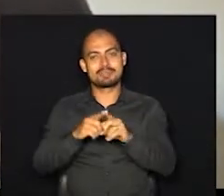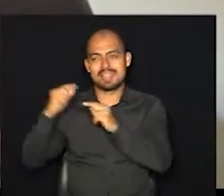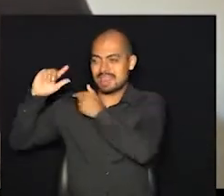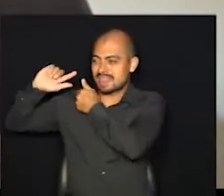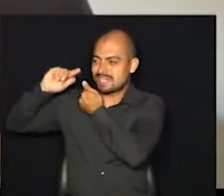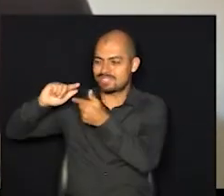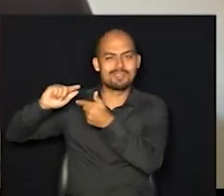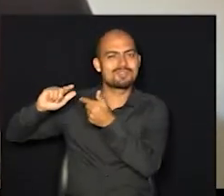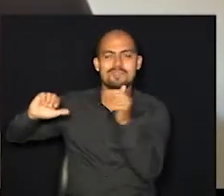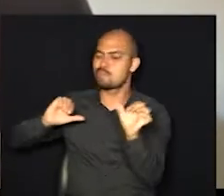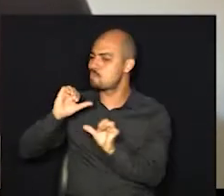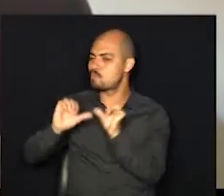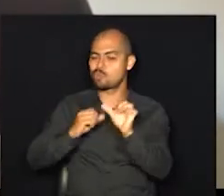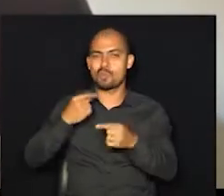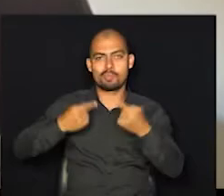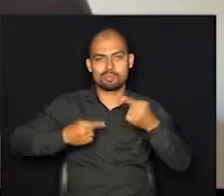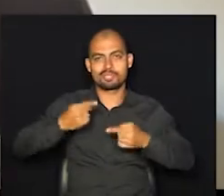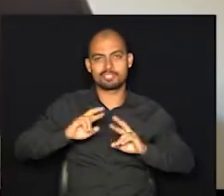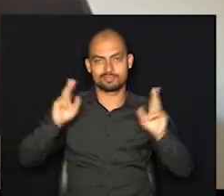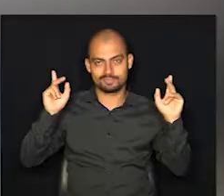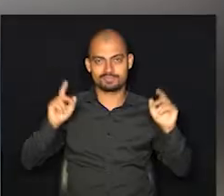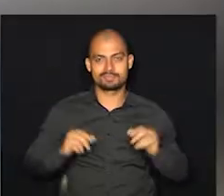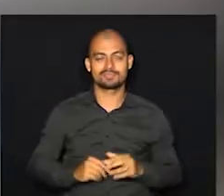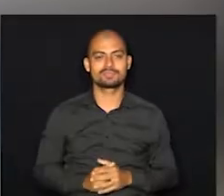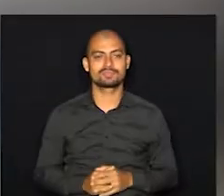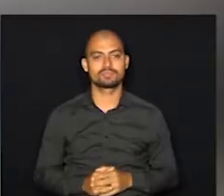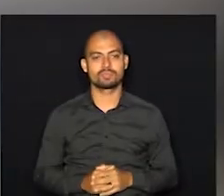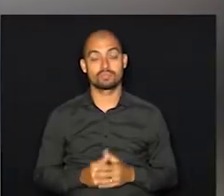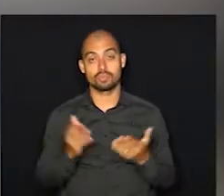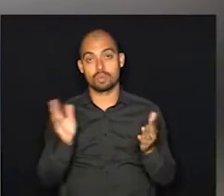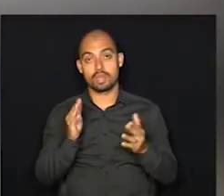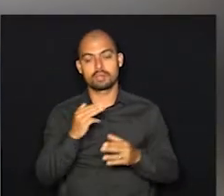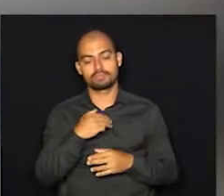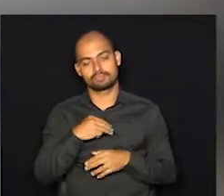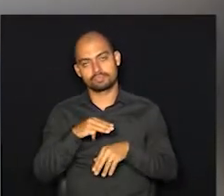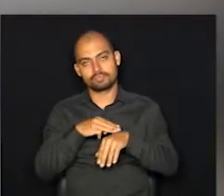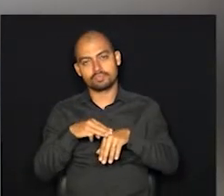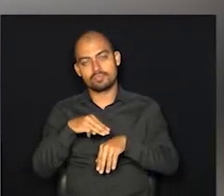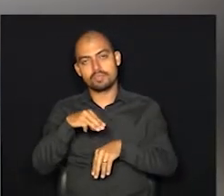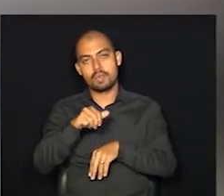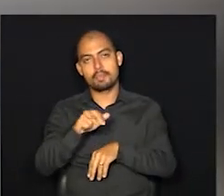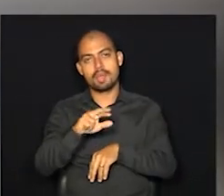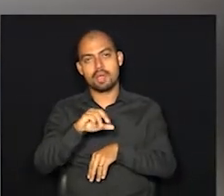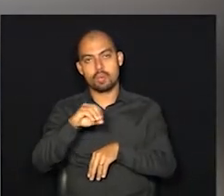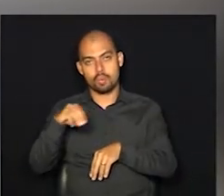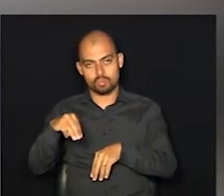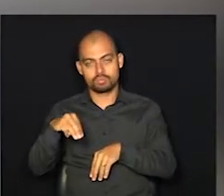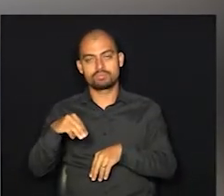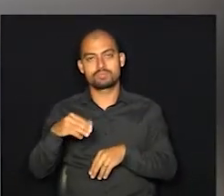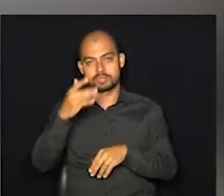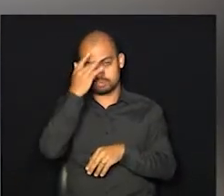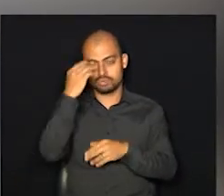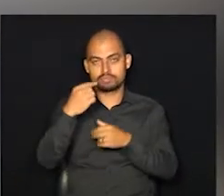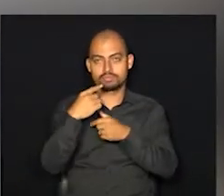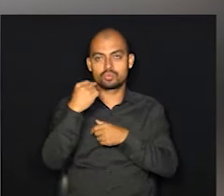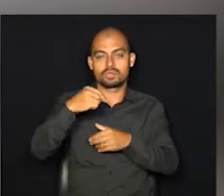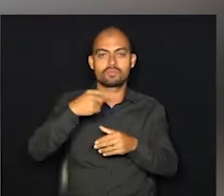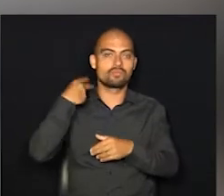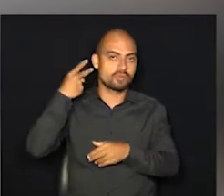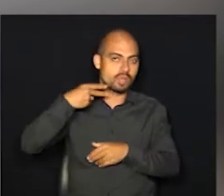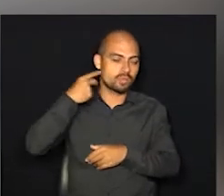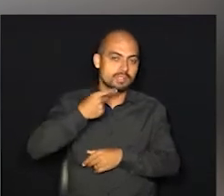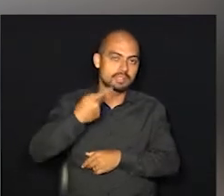a forma tradicional de se fazer política. Olá, sou Marrom Cunha, fui eleita vereador por Campinas. Venho